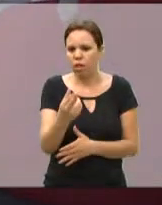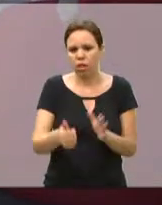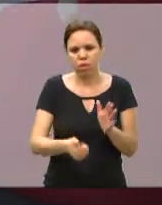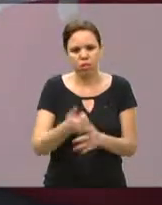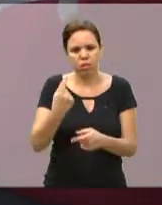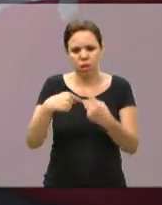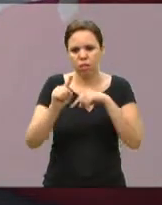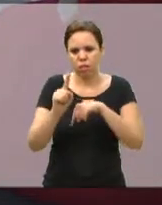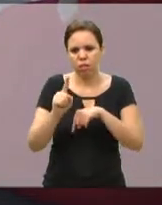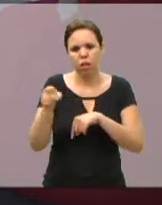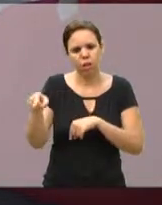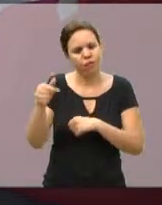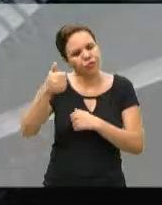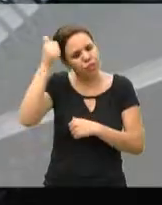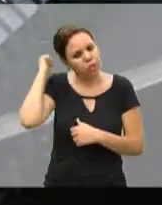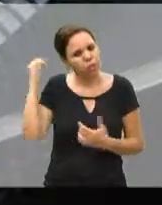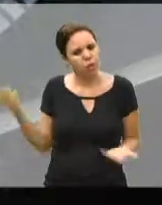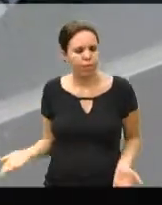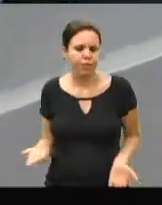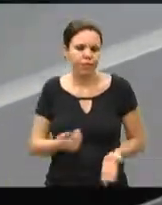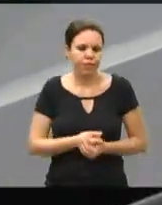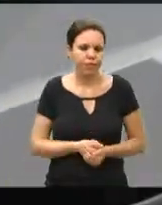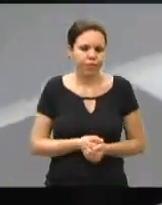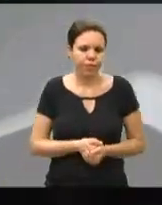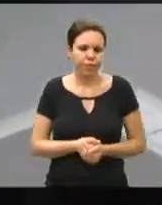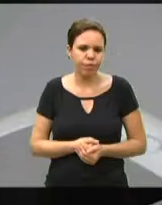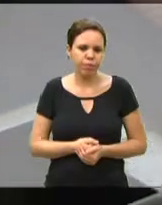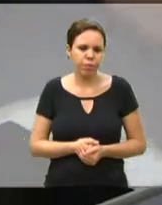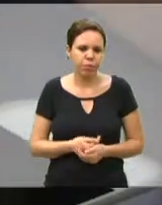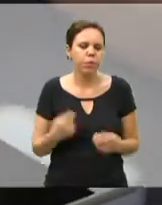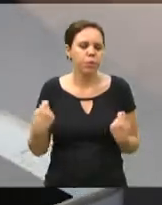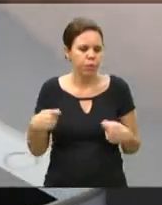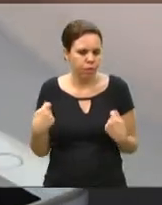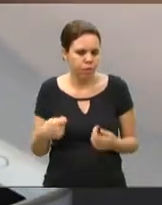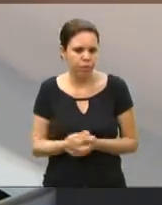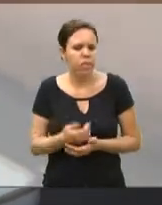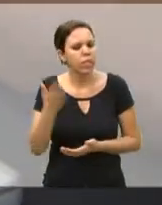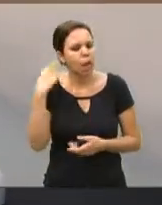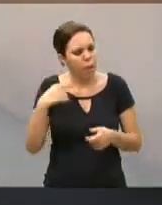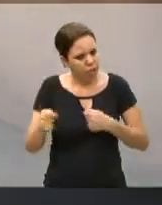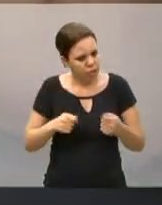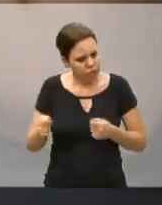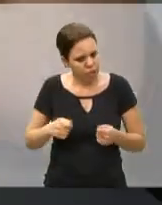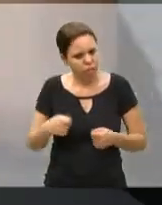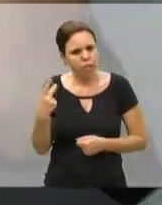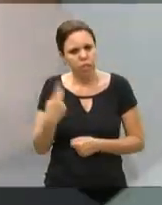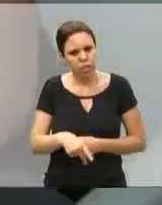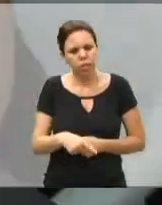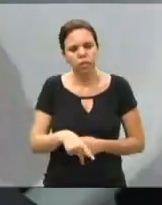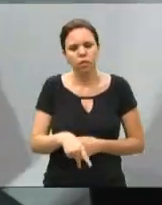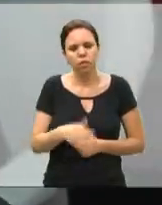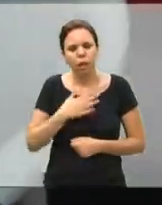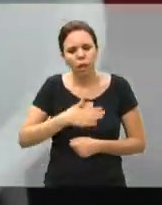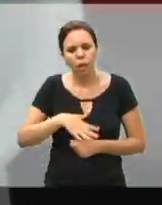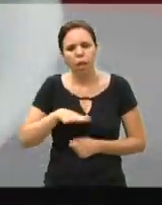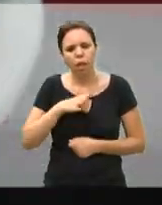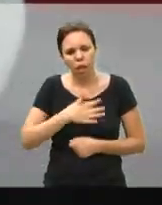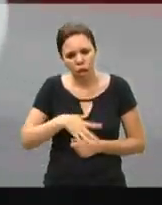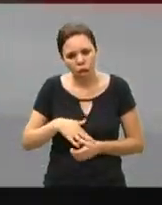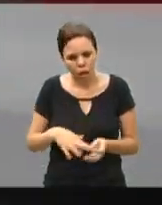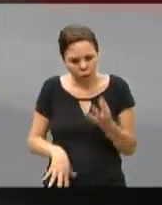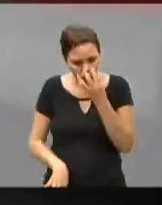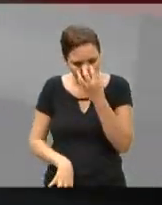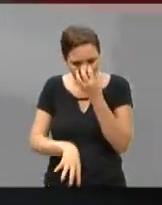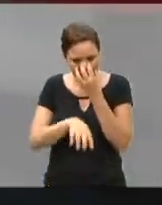positivo naquele vestibular. Então, a gente precisa saber lidar com ele, saber respirar. Não sei a